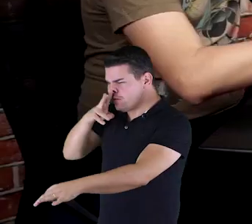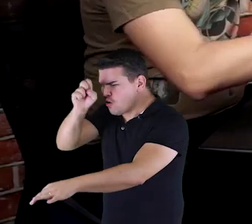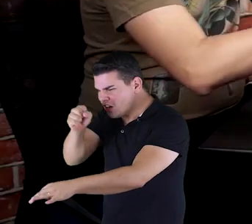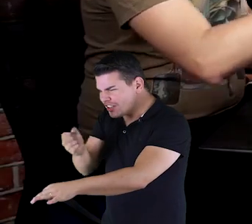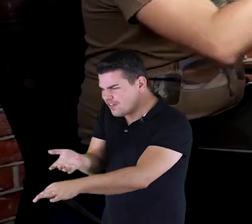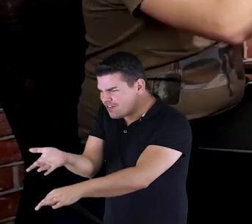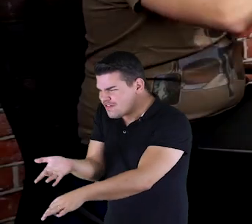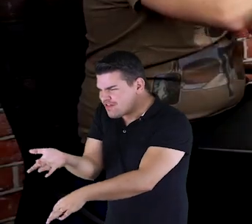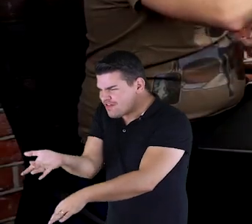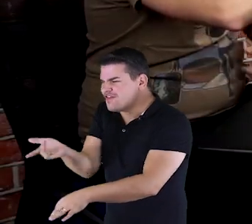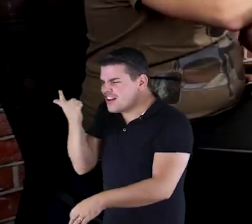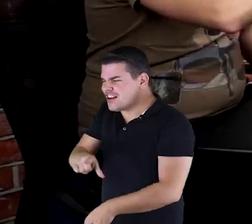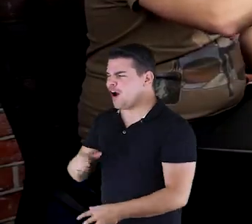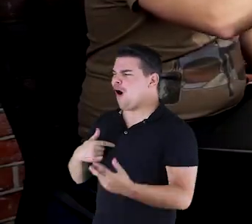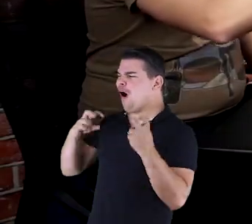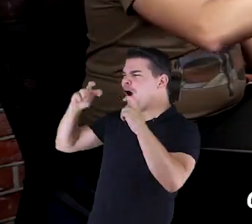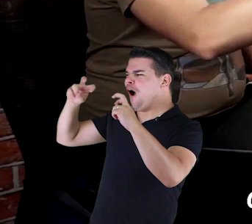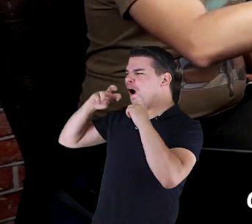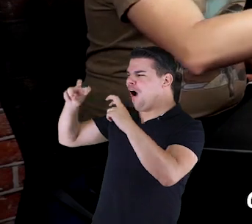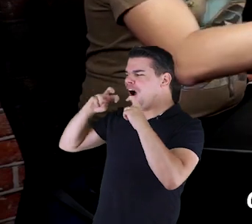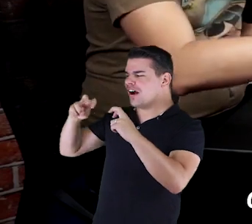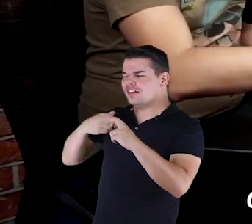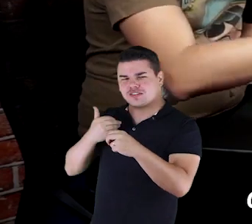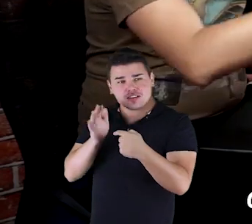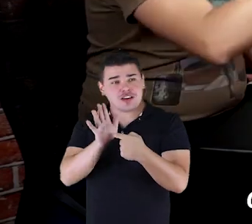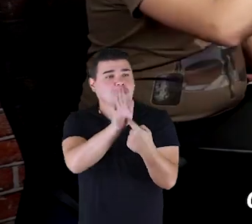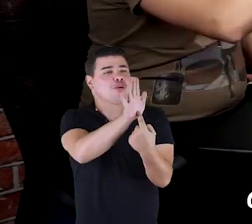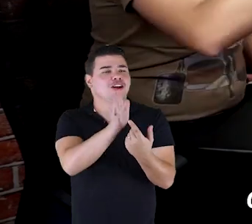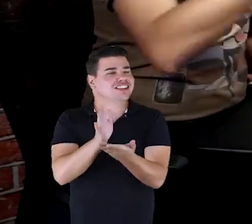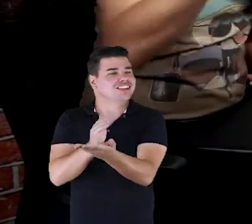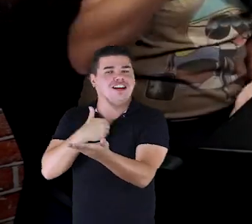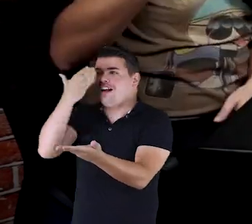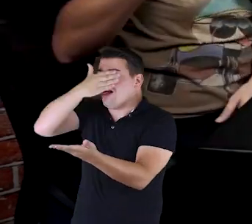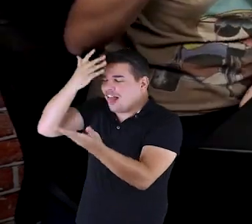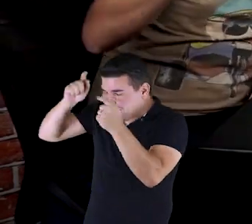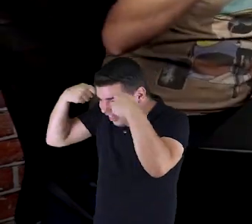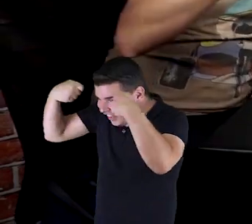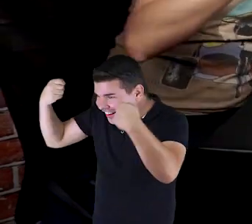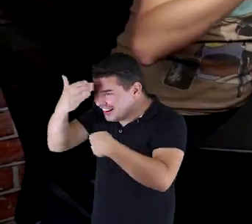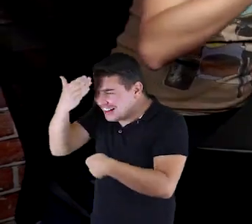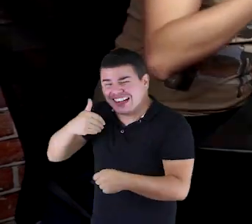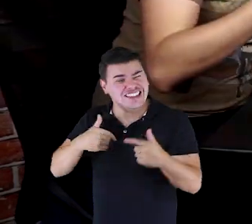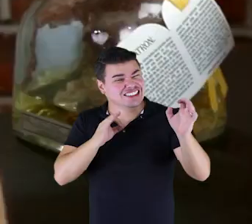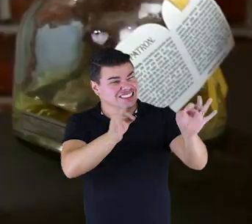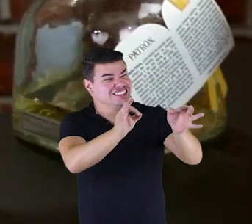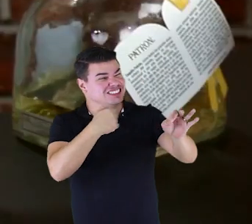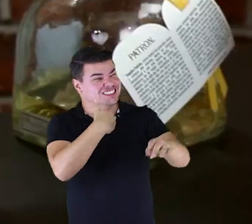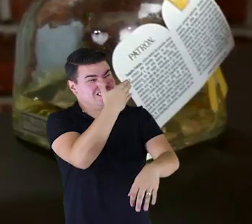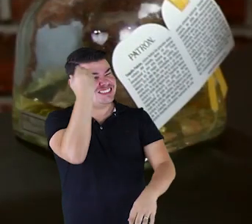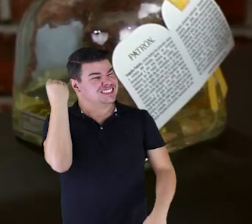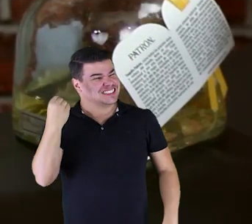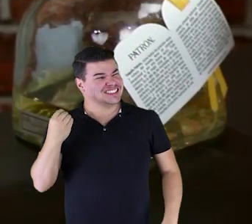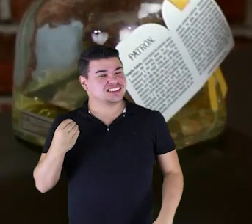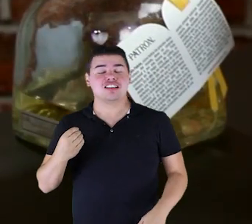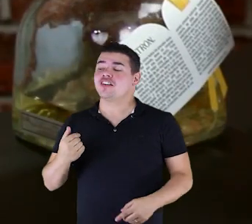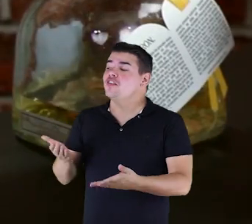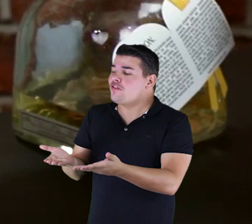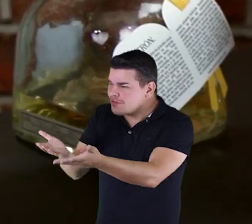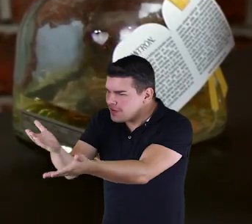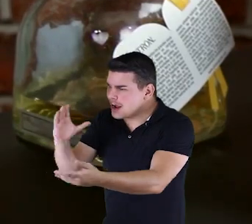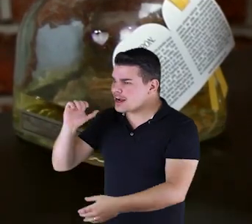Cid retira um bloco e mostra para Cauê. Ele mostra pro Cauê como se o Cauê tivesse. Esqueci. Aí,